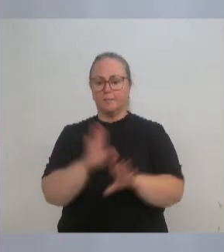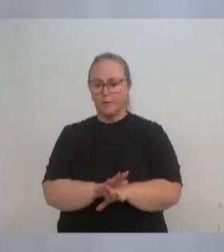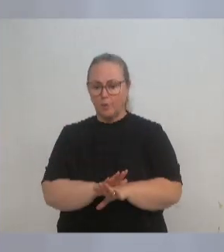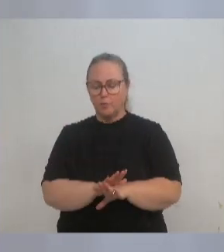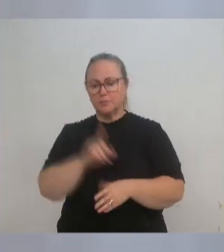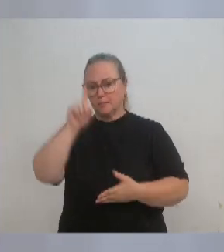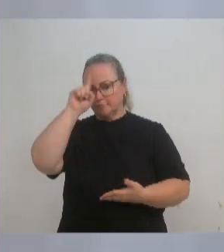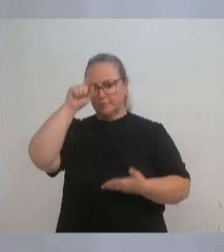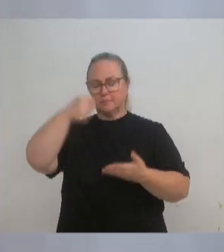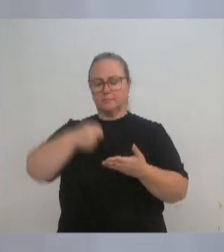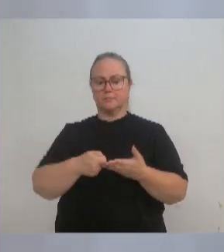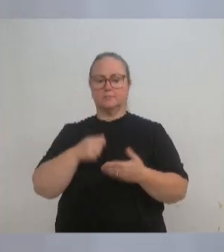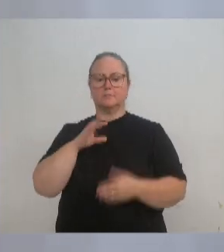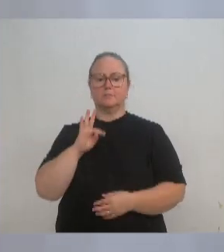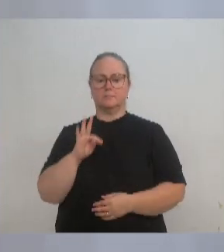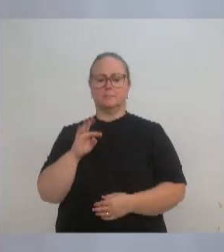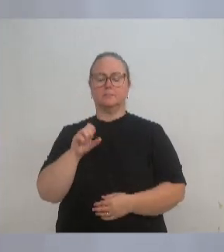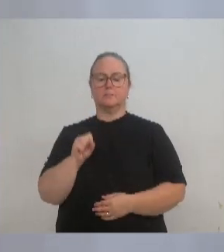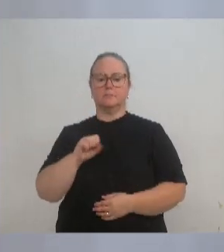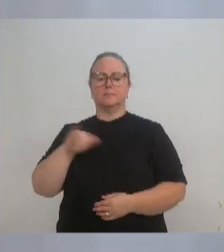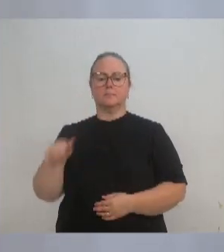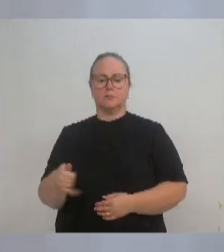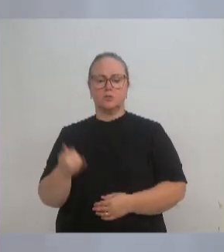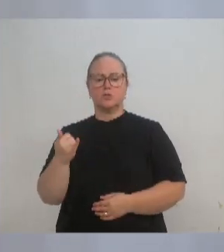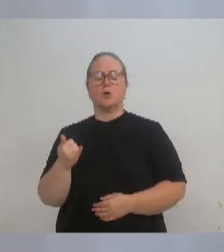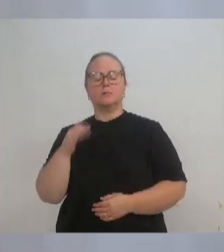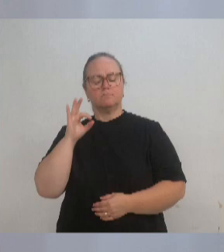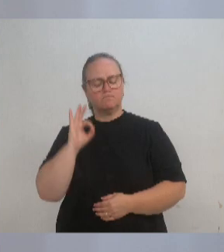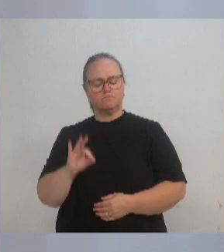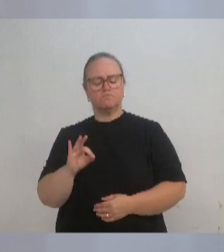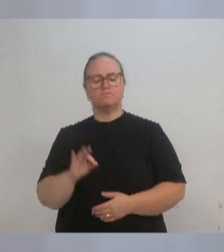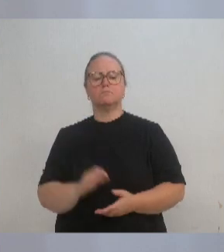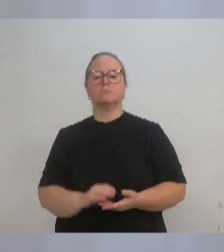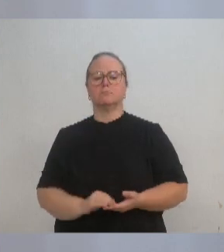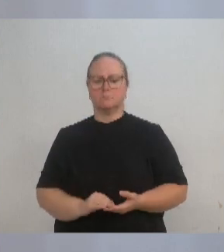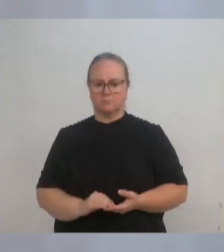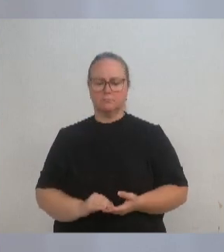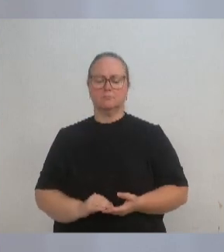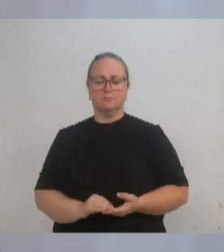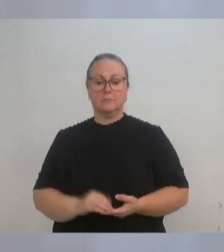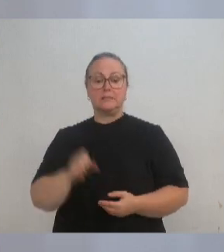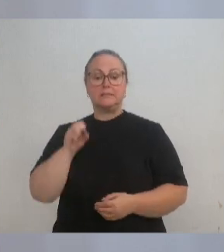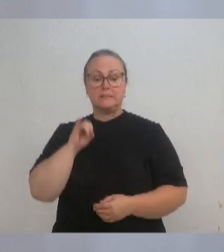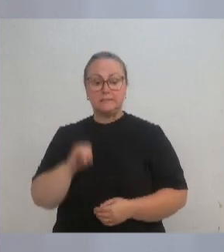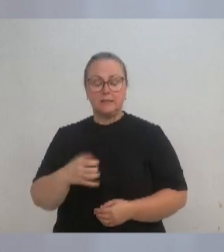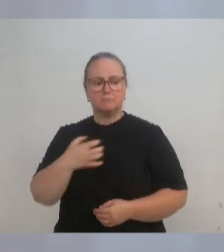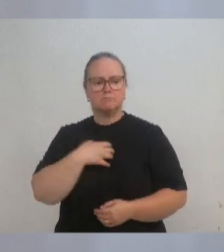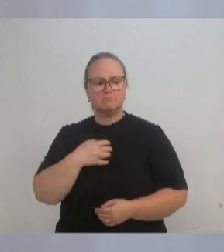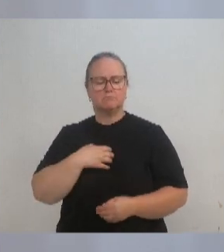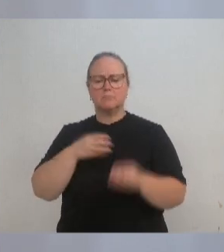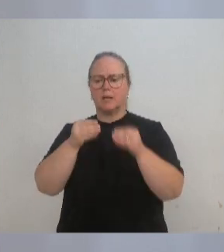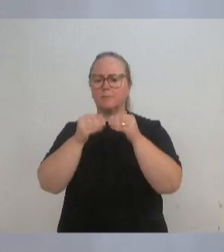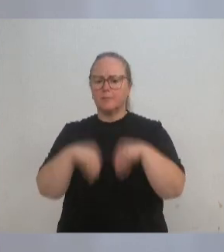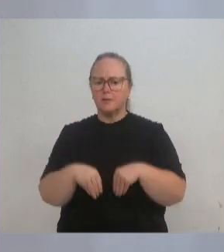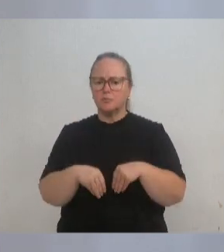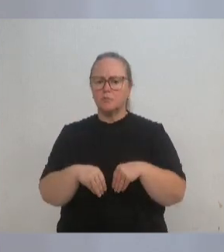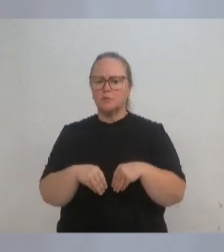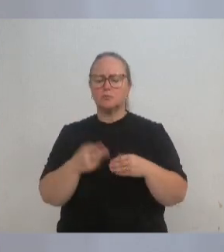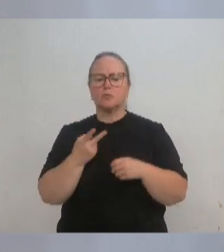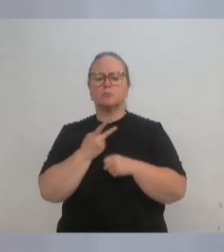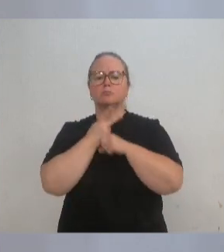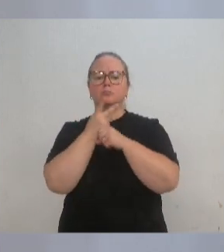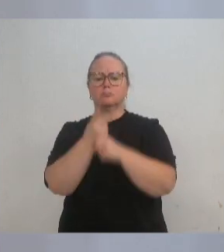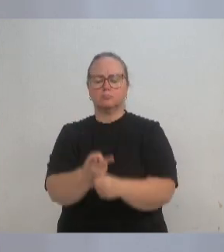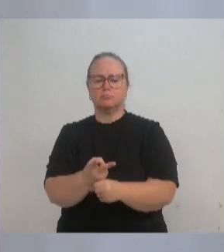do Tribunal de Justiça, aqueles que se sentirem lesados, encaminhem juridicamente, procurem o escritório